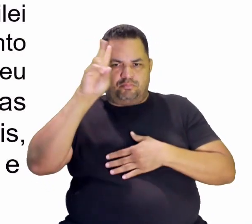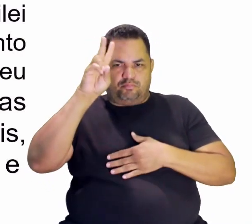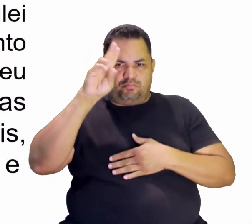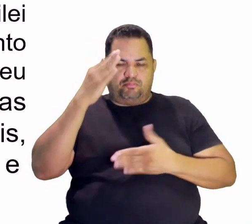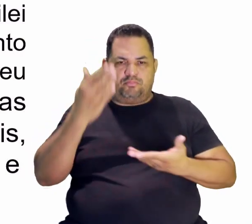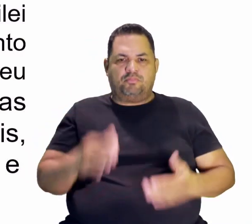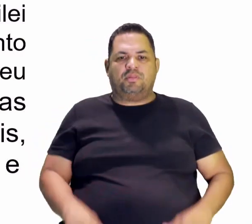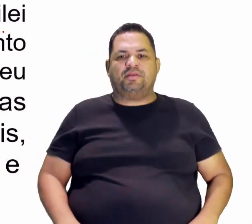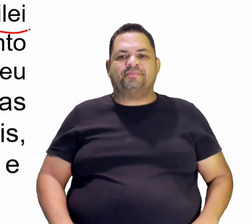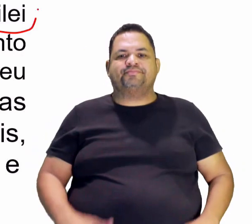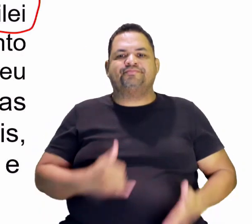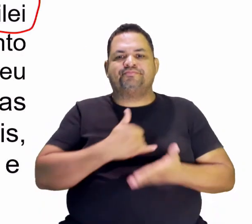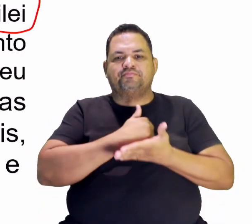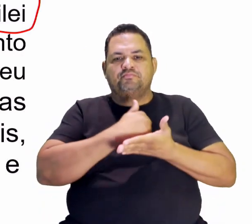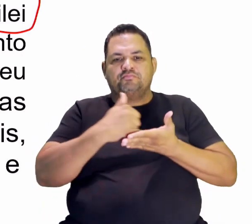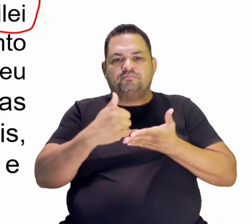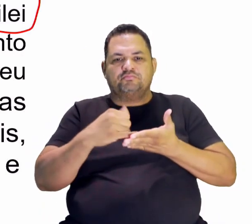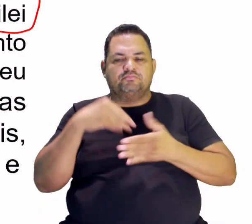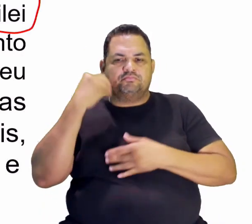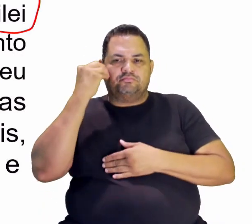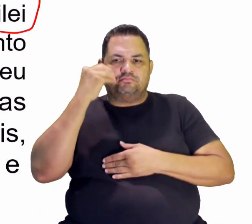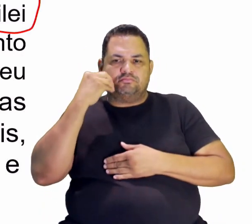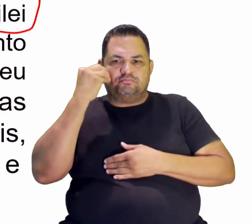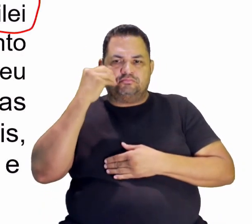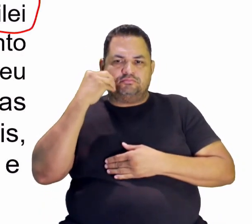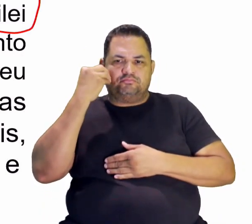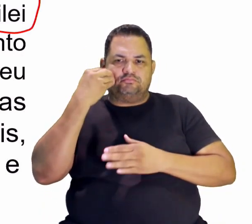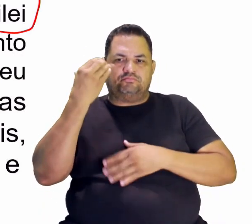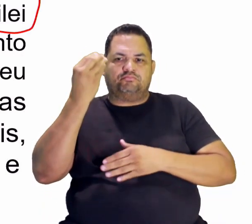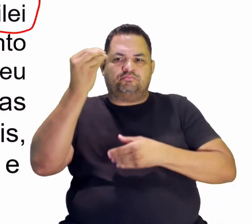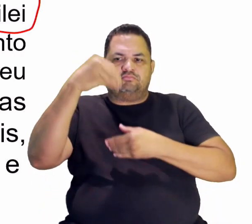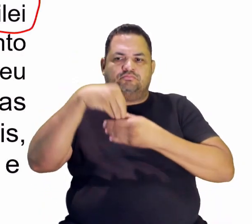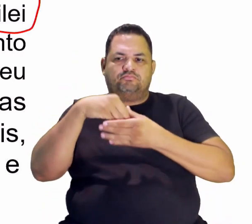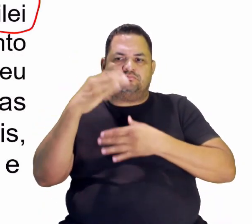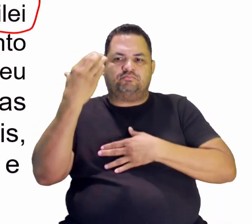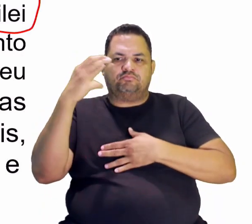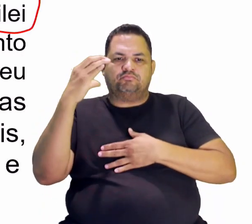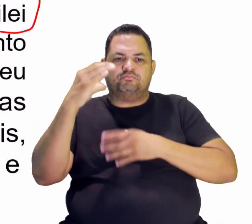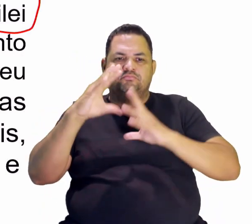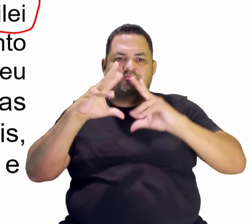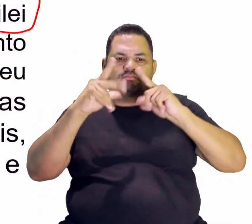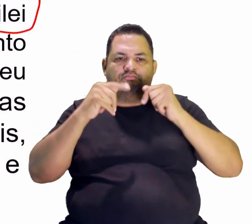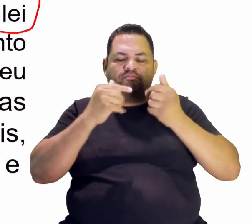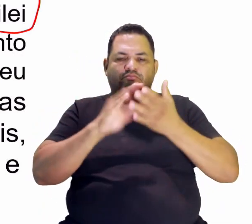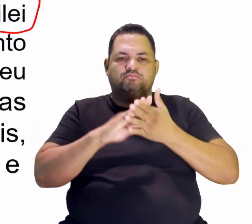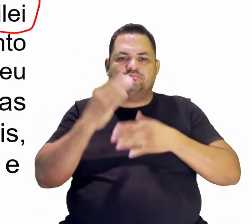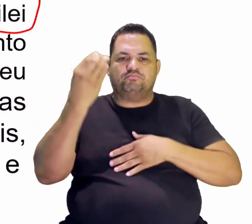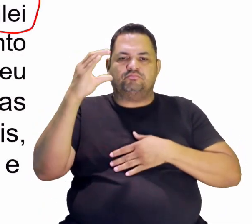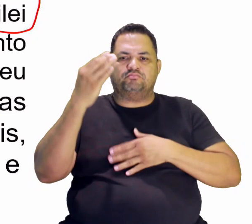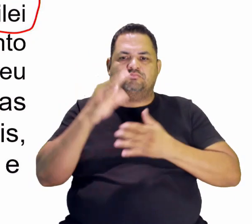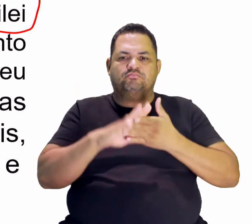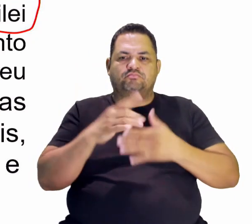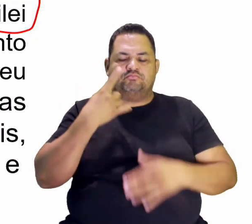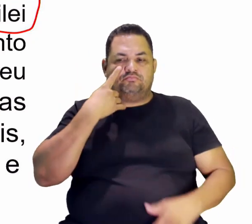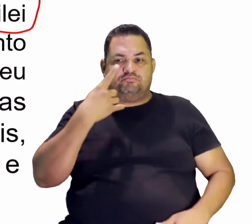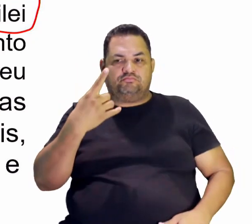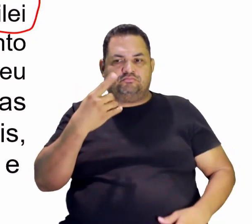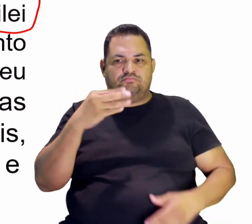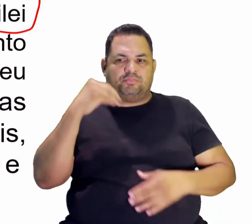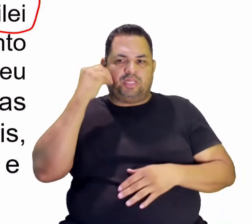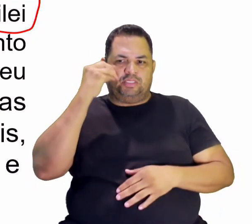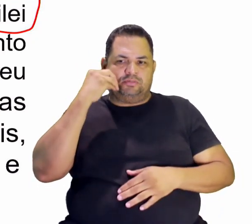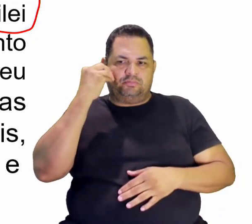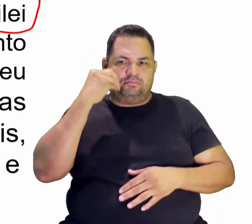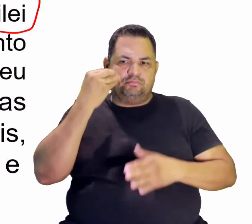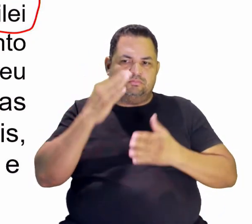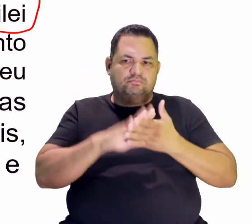Galileu Galilei é que introduziu a experimentação na ciência em si, todo tipo de ciência. Você não pode só observar, tem que